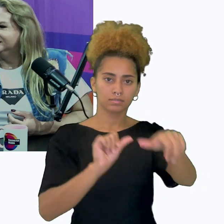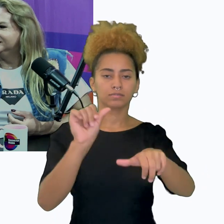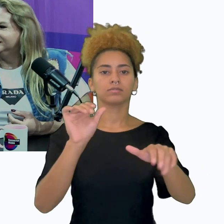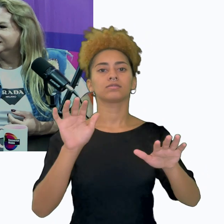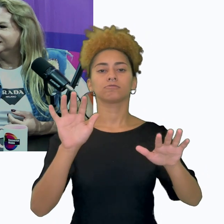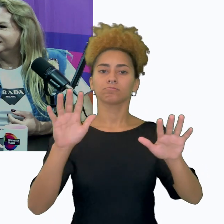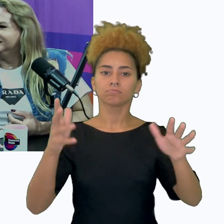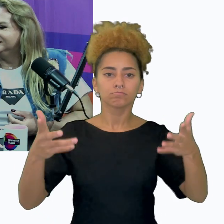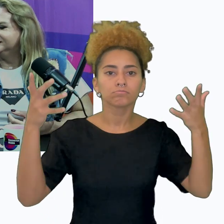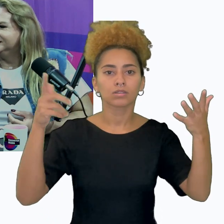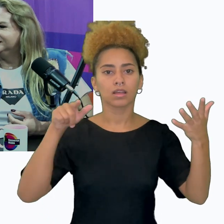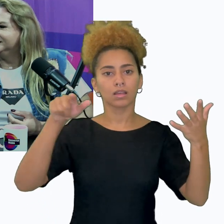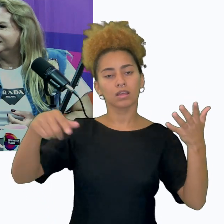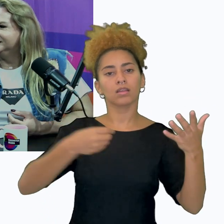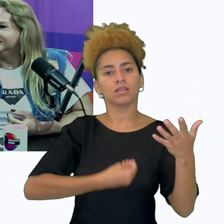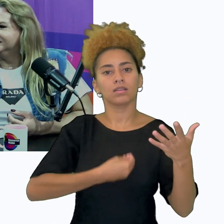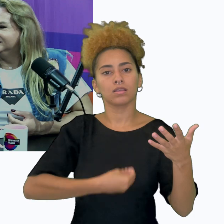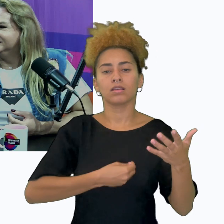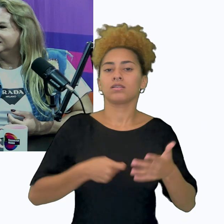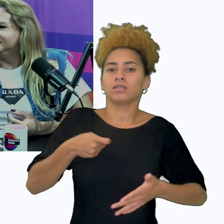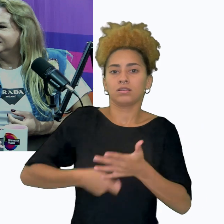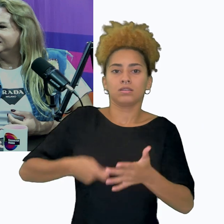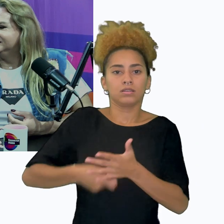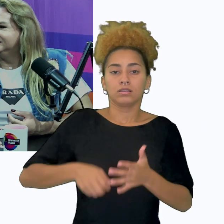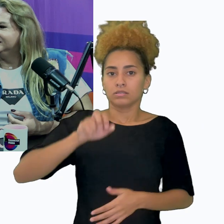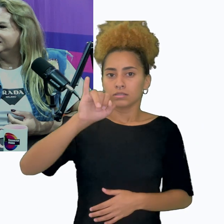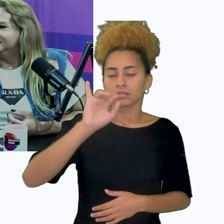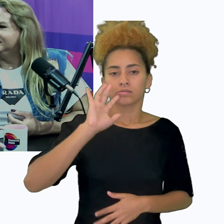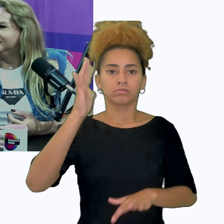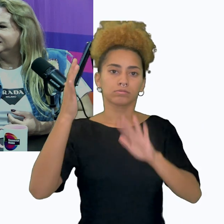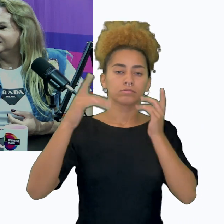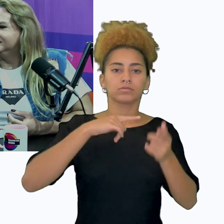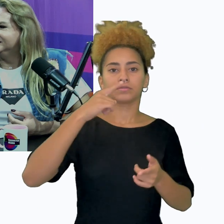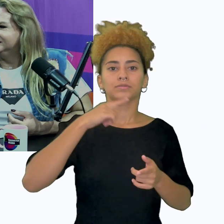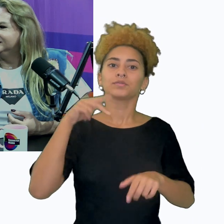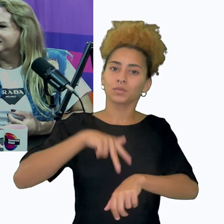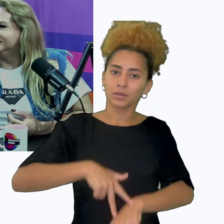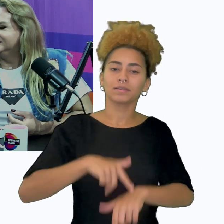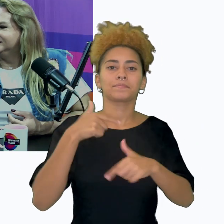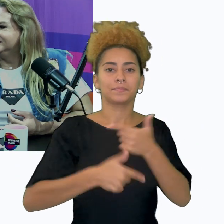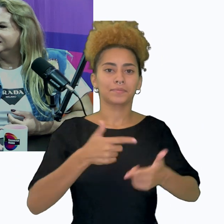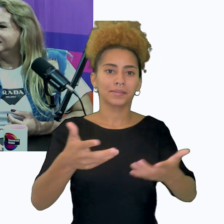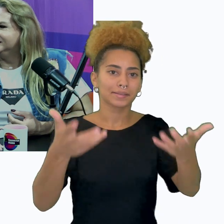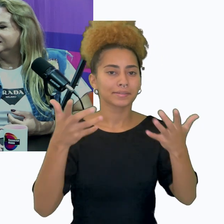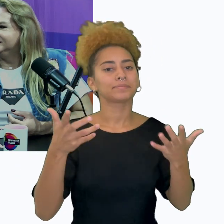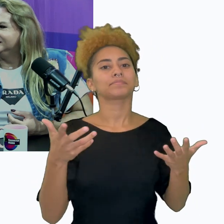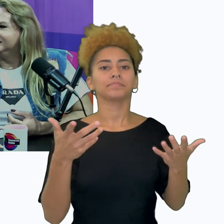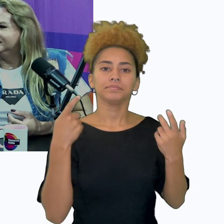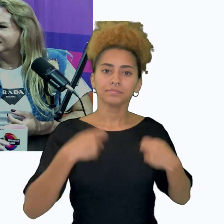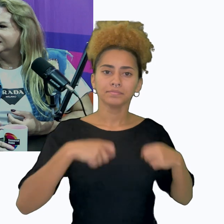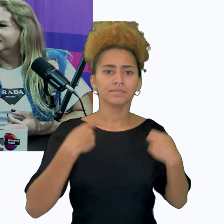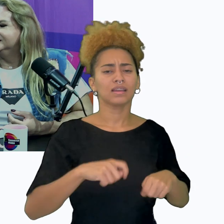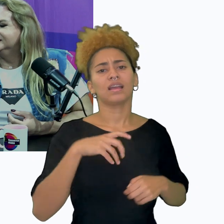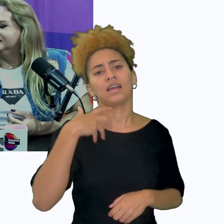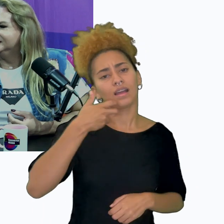transformação. Travesti, ela tem que ter uma bala na agulha para poder sobreviver. Se não tiver, não adianta. Eu estou aqui para poder trabalhar. Quero